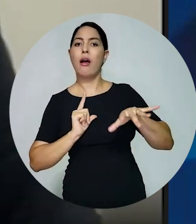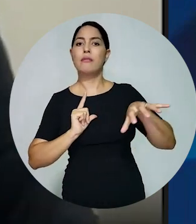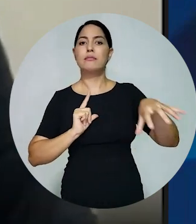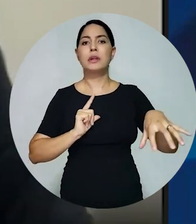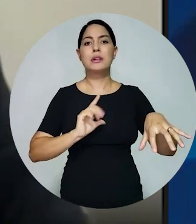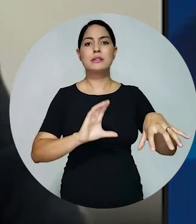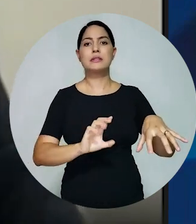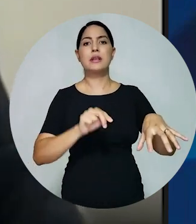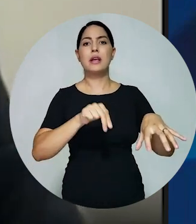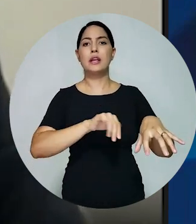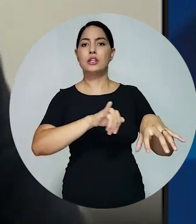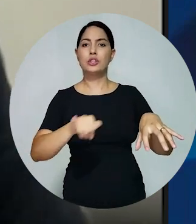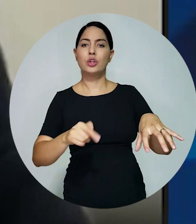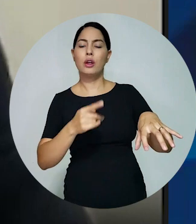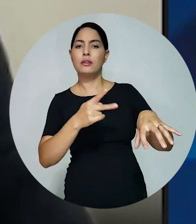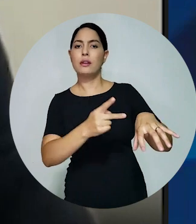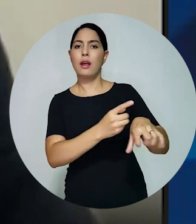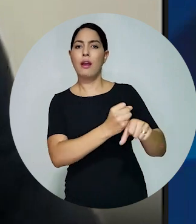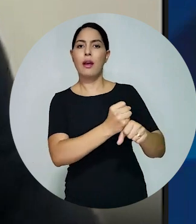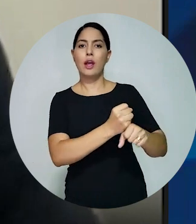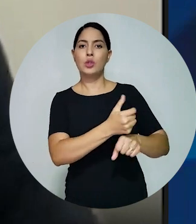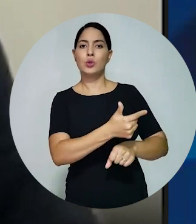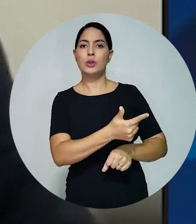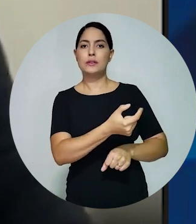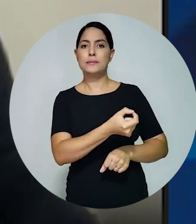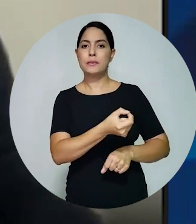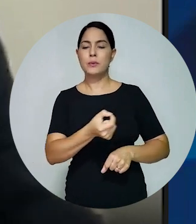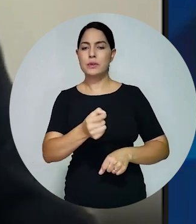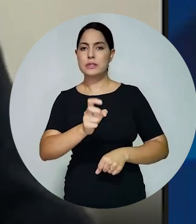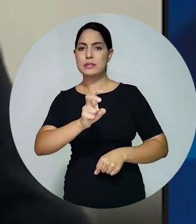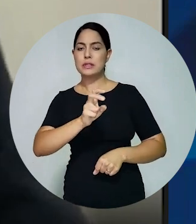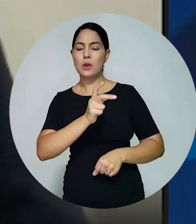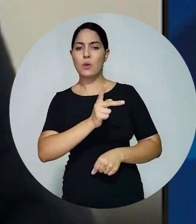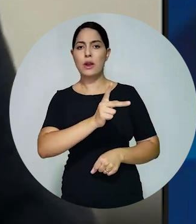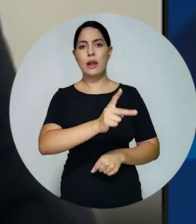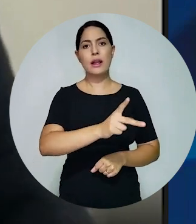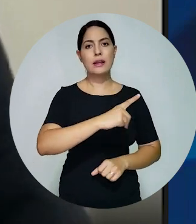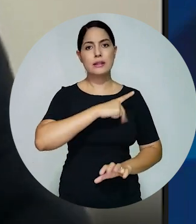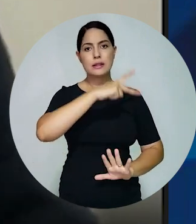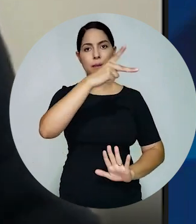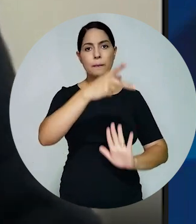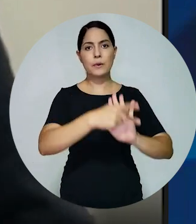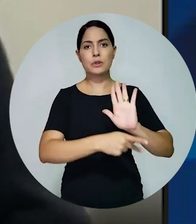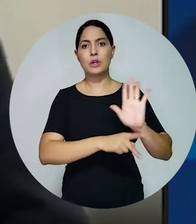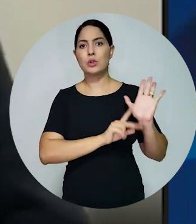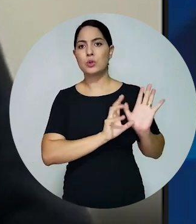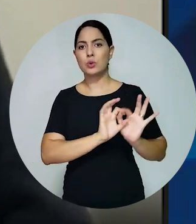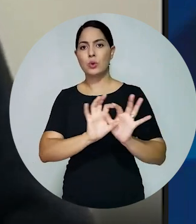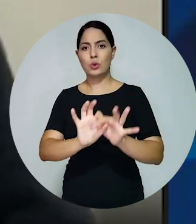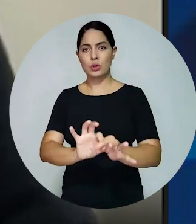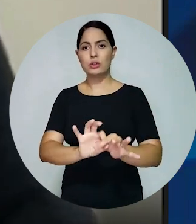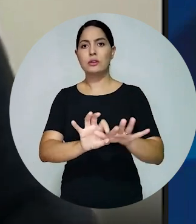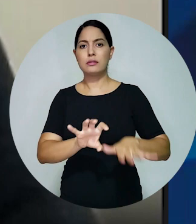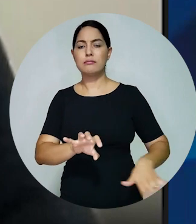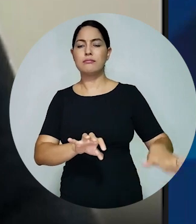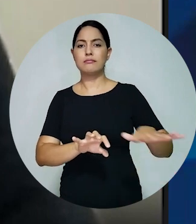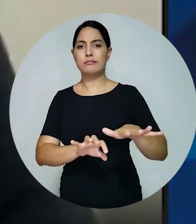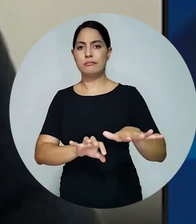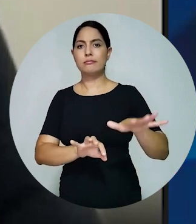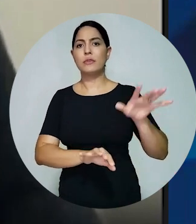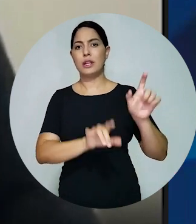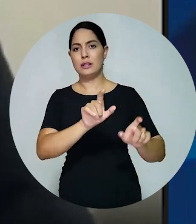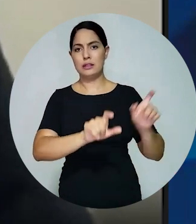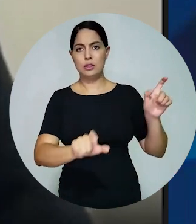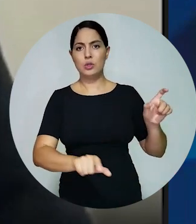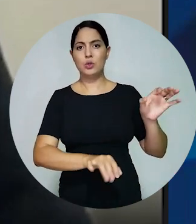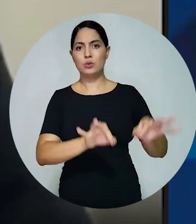CNJ, desde 2005, desde a sua criação, capitaneou esse processo. A magistratura tem capitaneado esse processo.